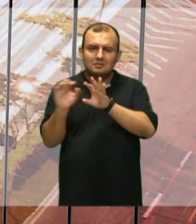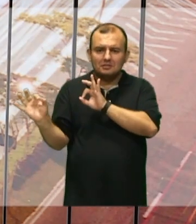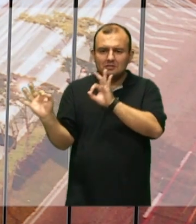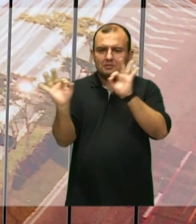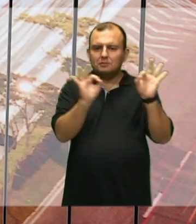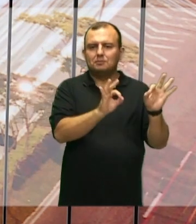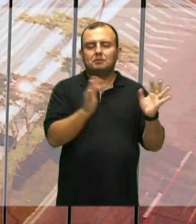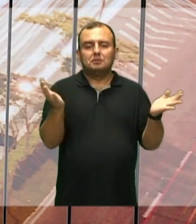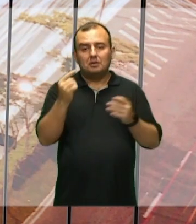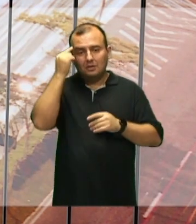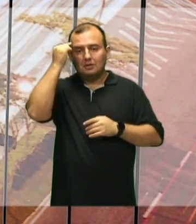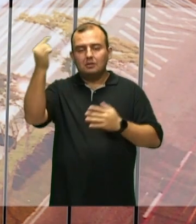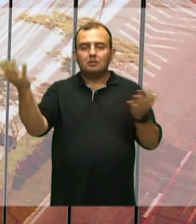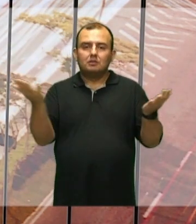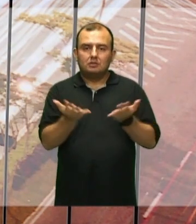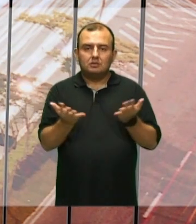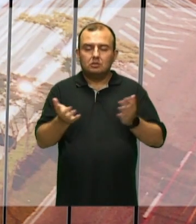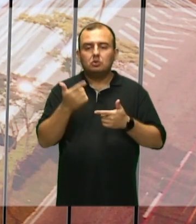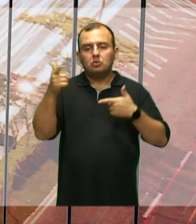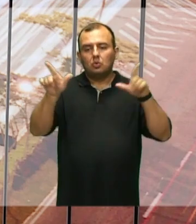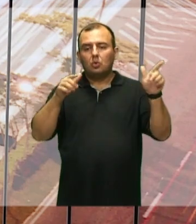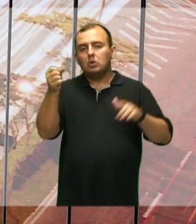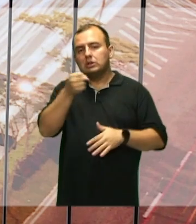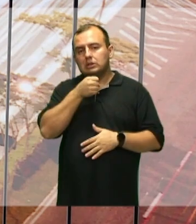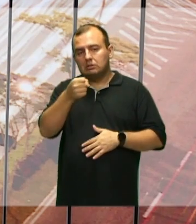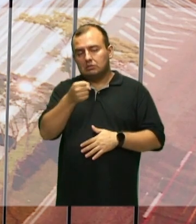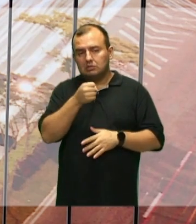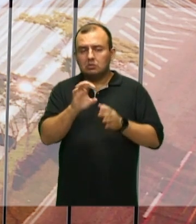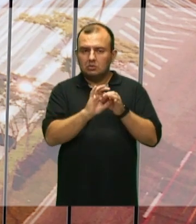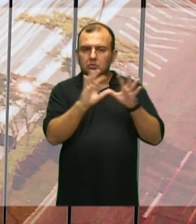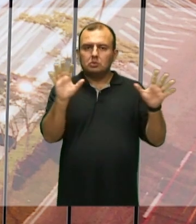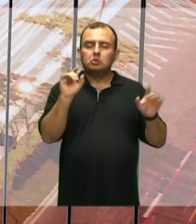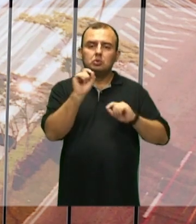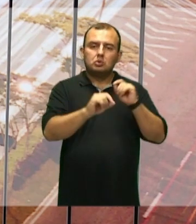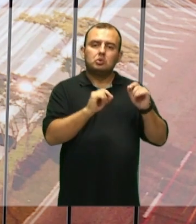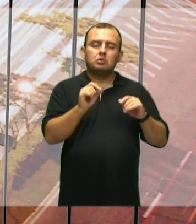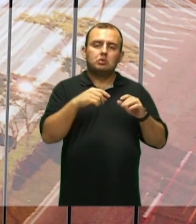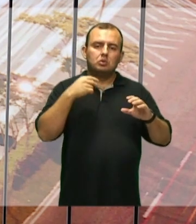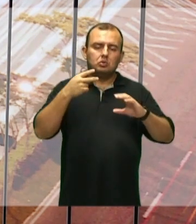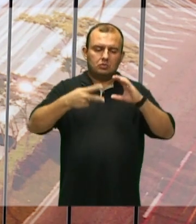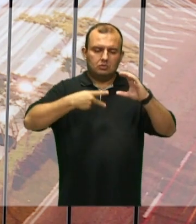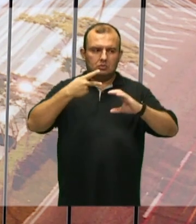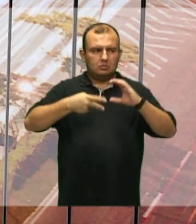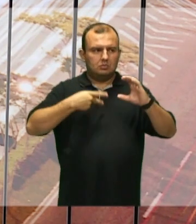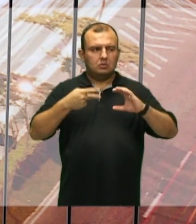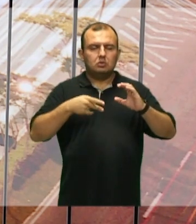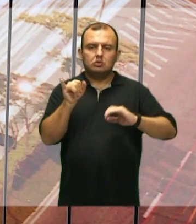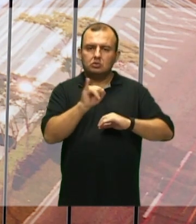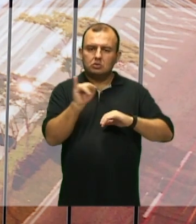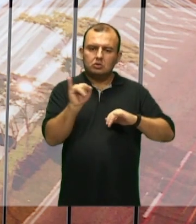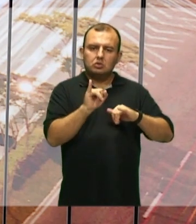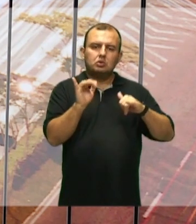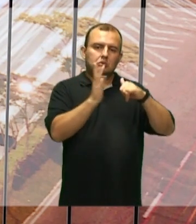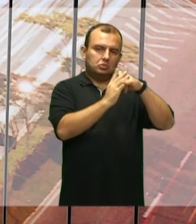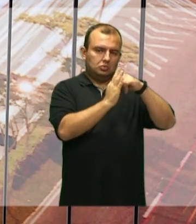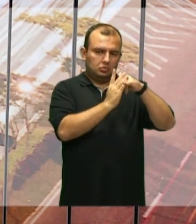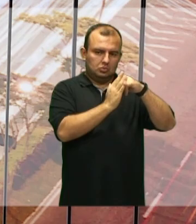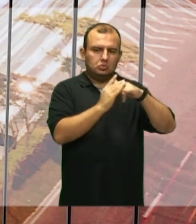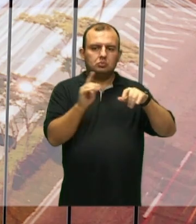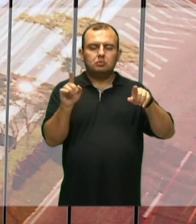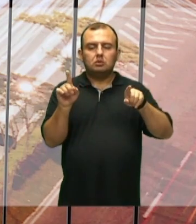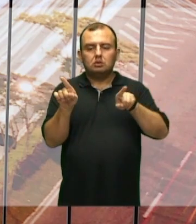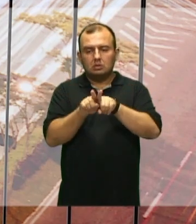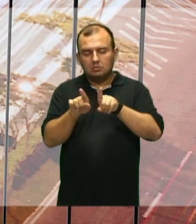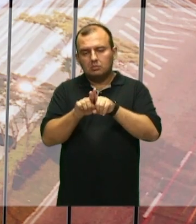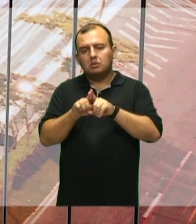acompanhou Lembrando que esta e outras entrevistas estão disponíveis no canal da Câmara de Vereadores de Itajaí no YouTube e